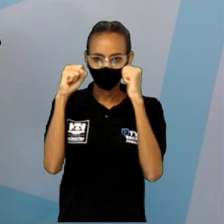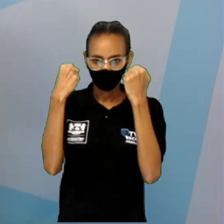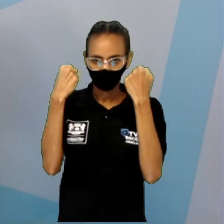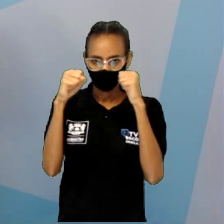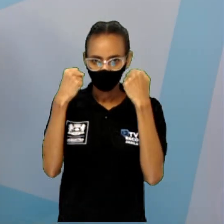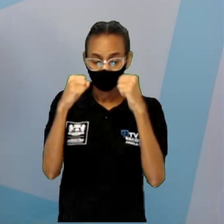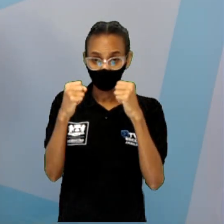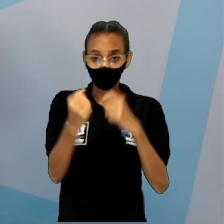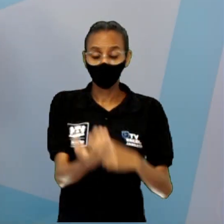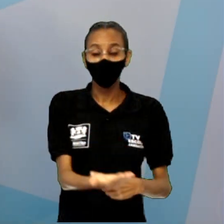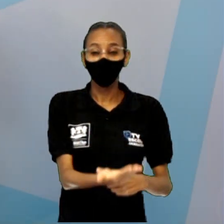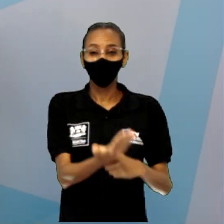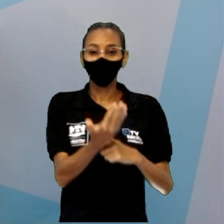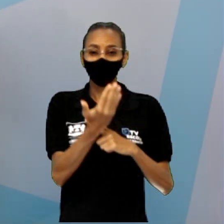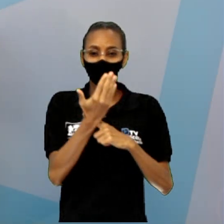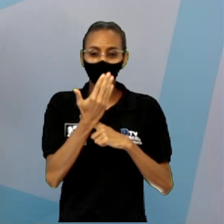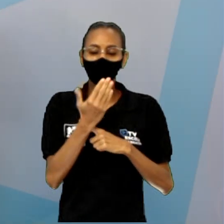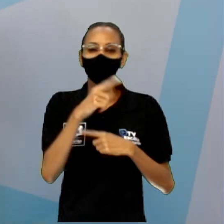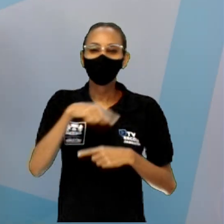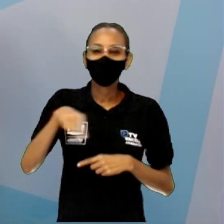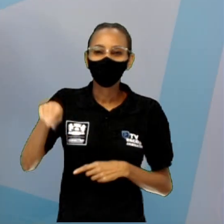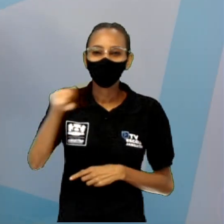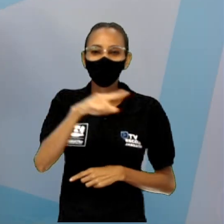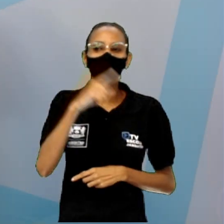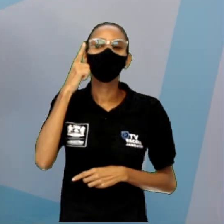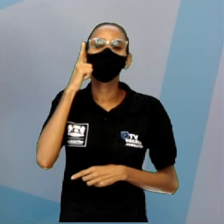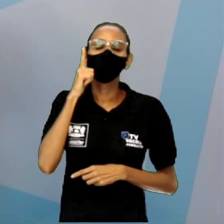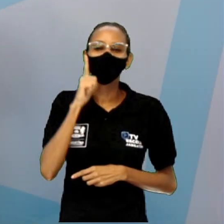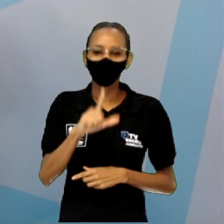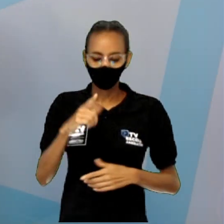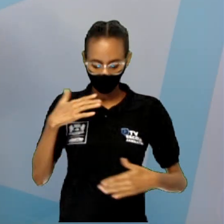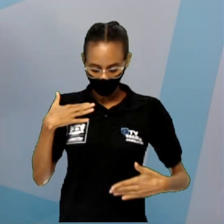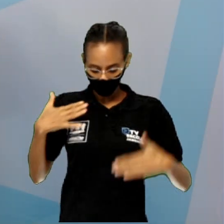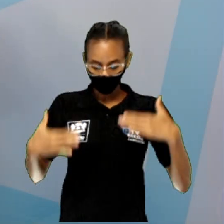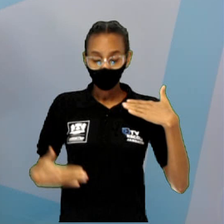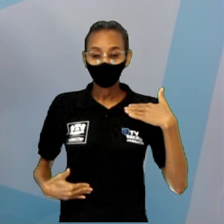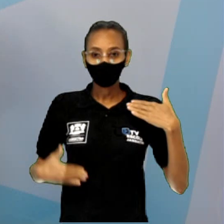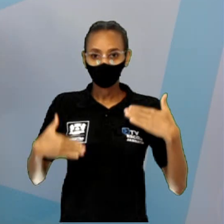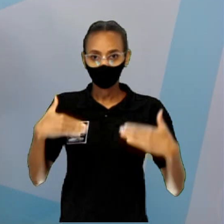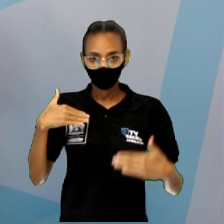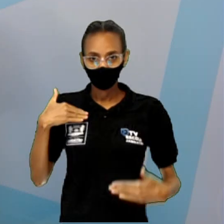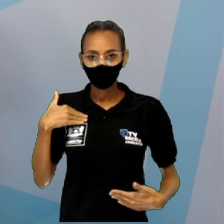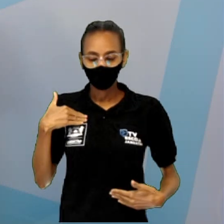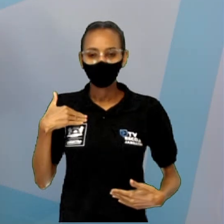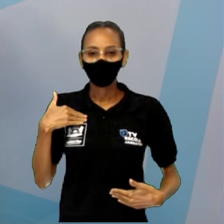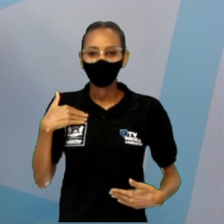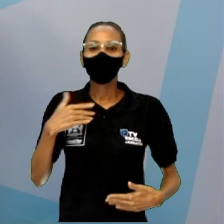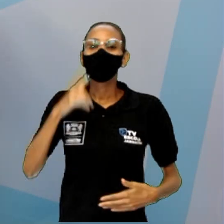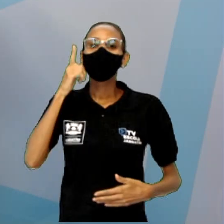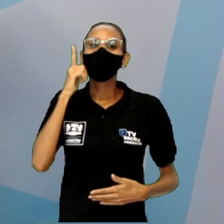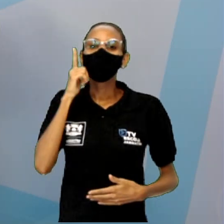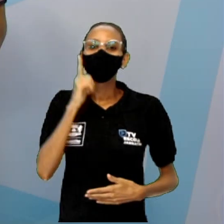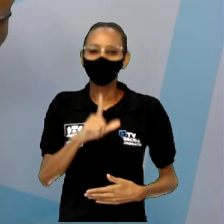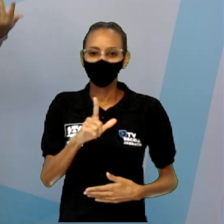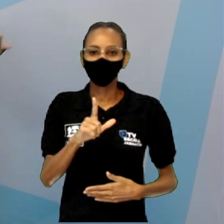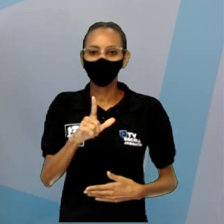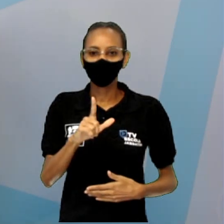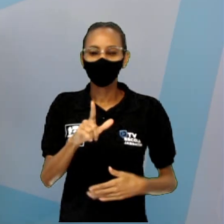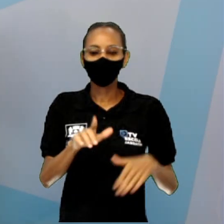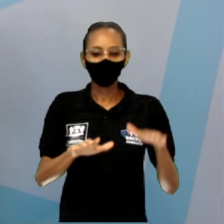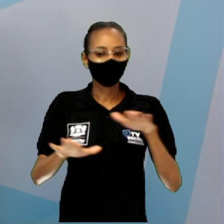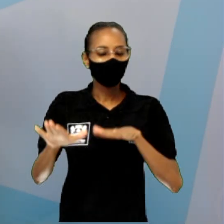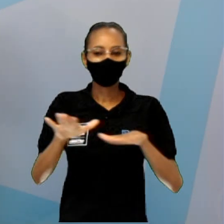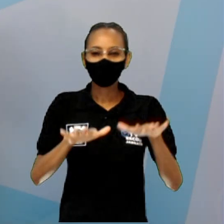vêm para que a gente consiga garantir que o nosso corpo esteja apto para conseguir fazer todas